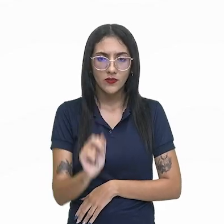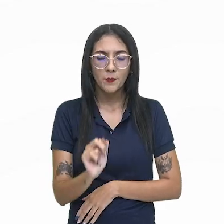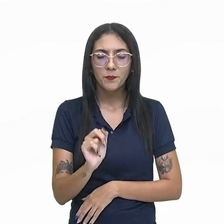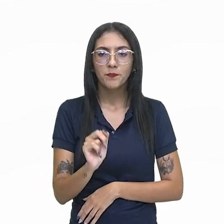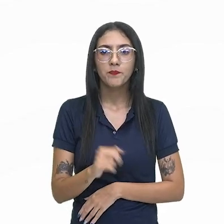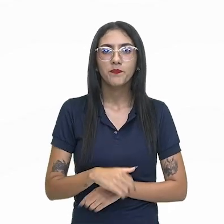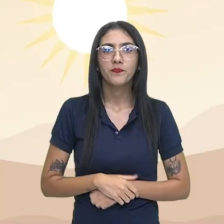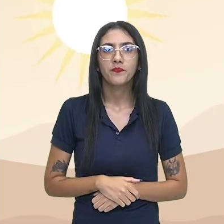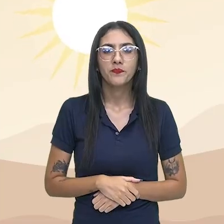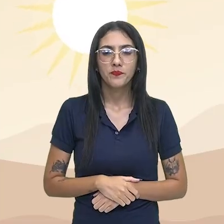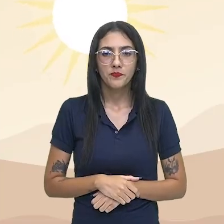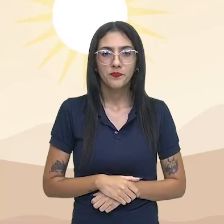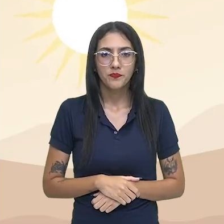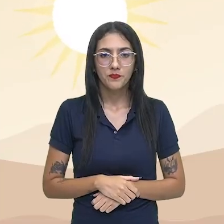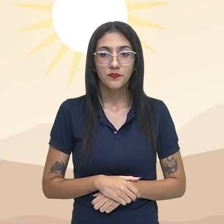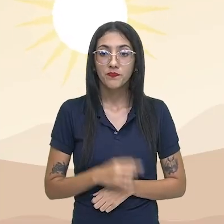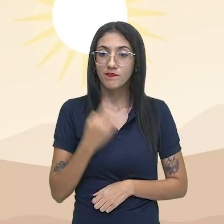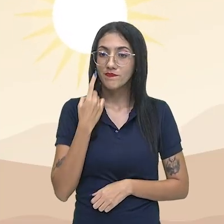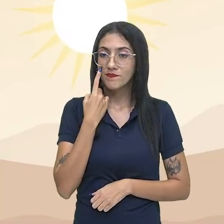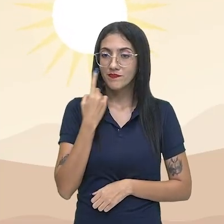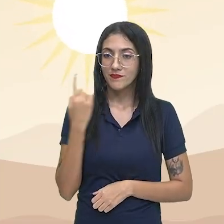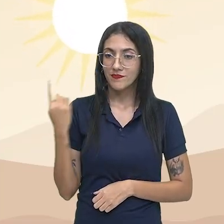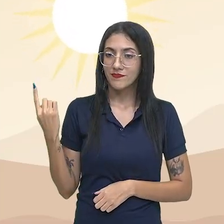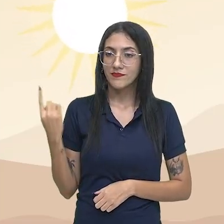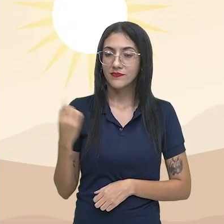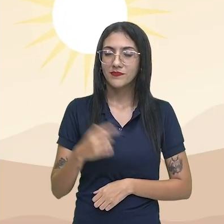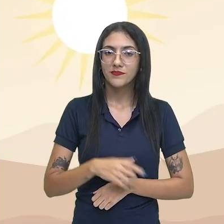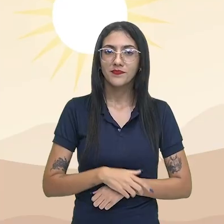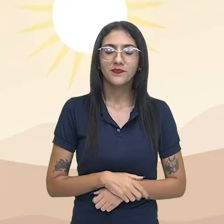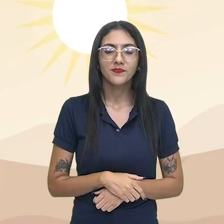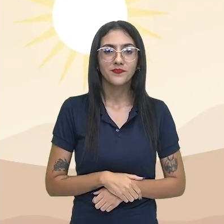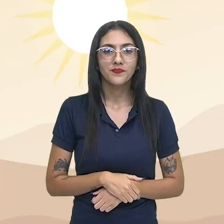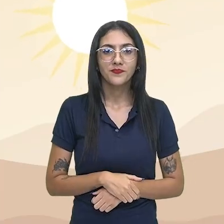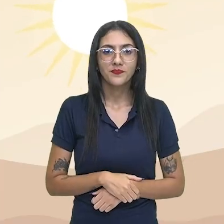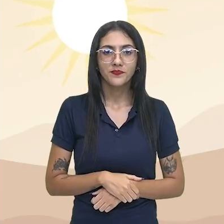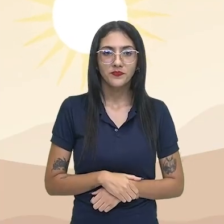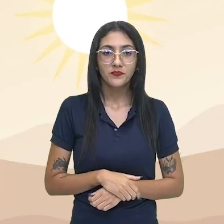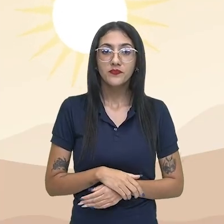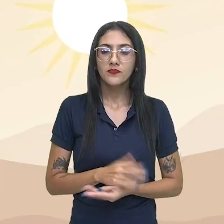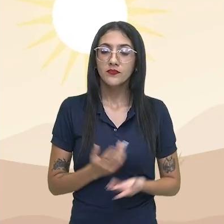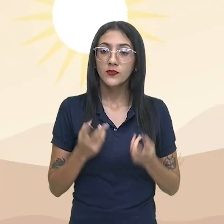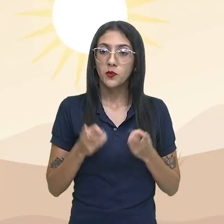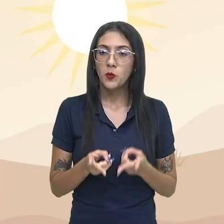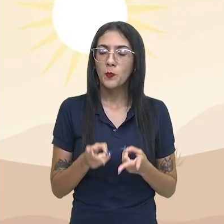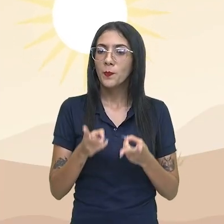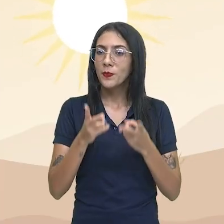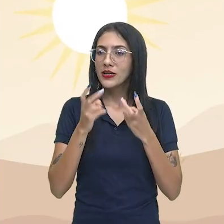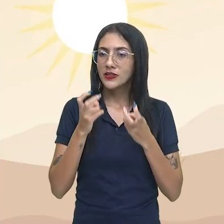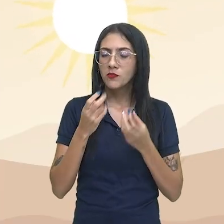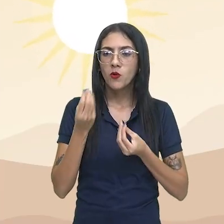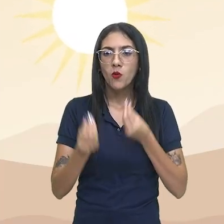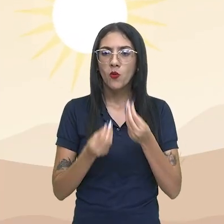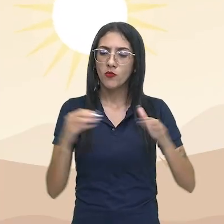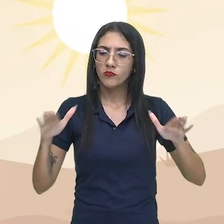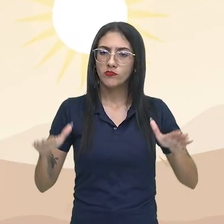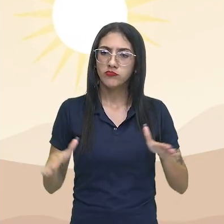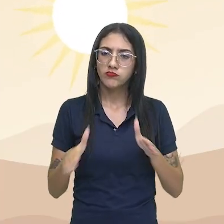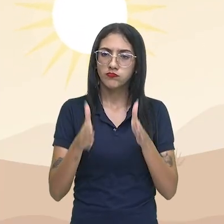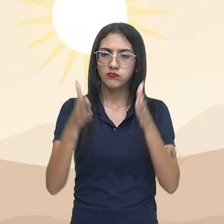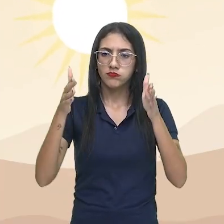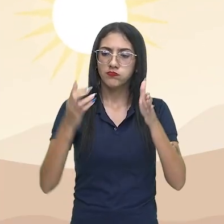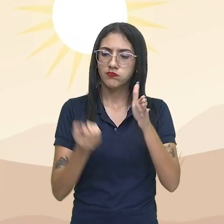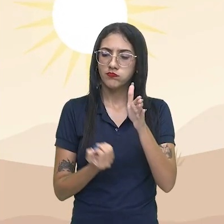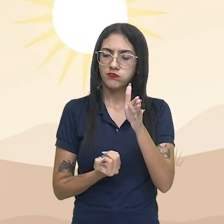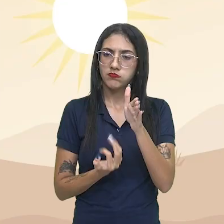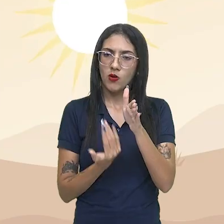observando uma animação. Então, observem aí o desprendimento de gases